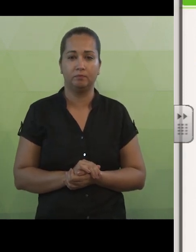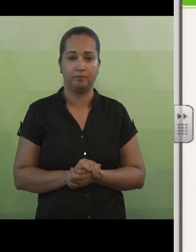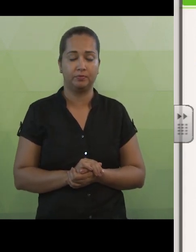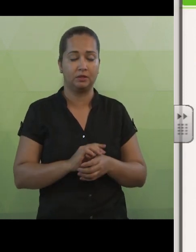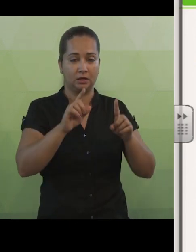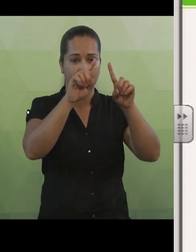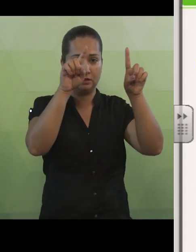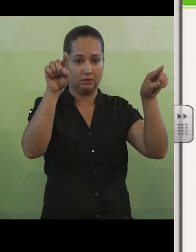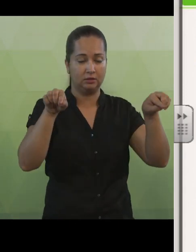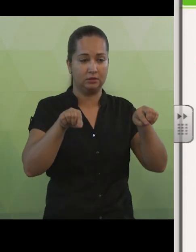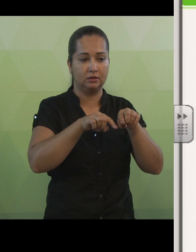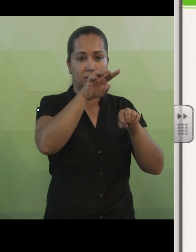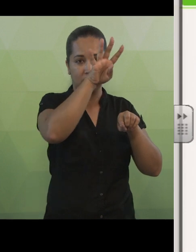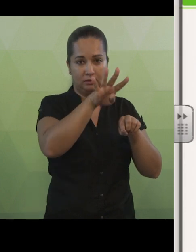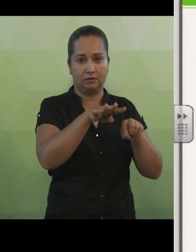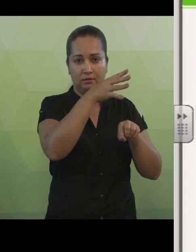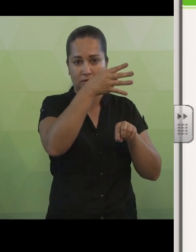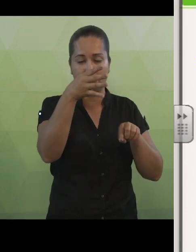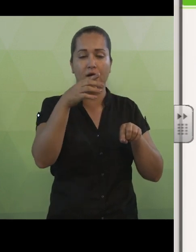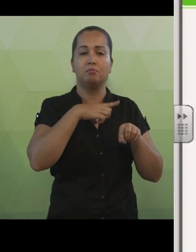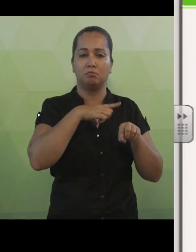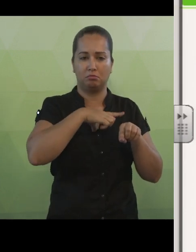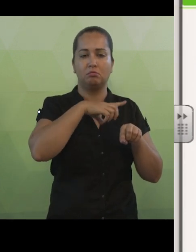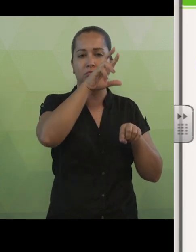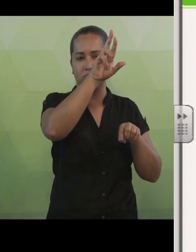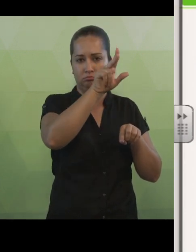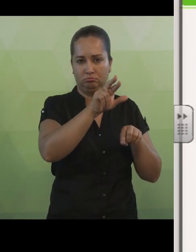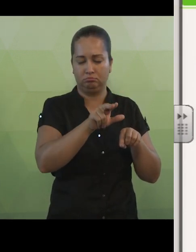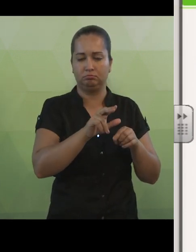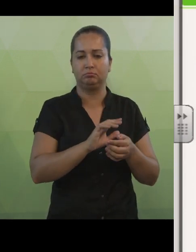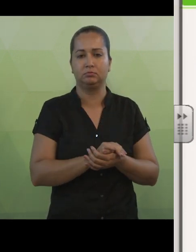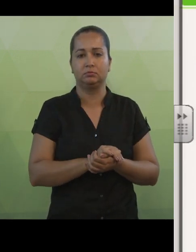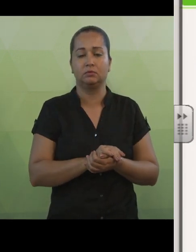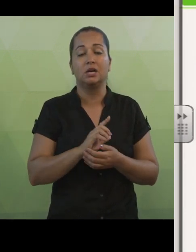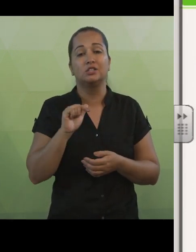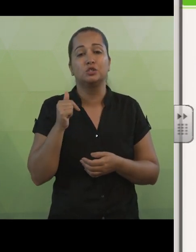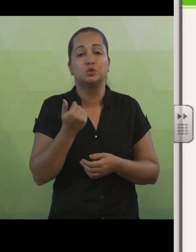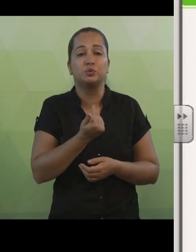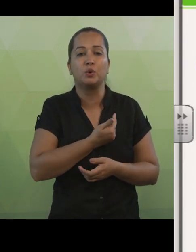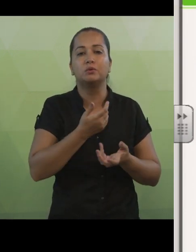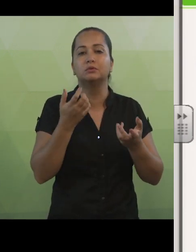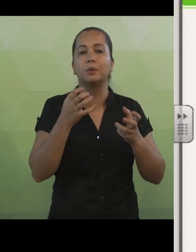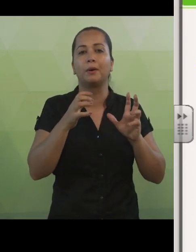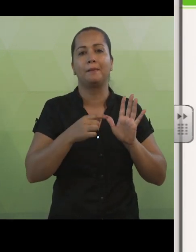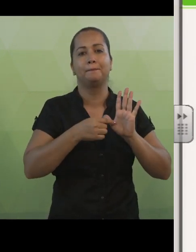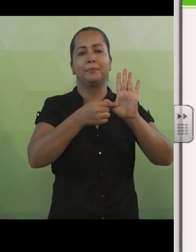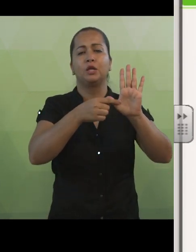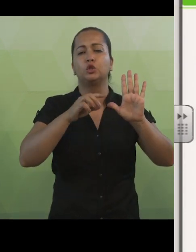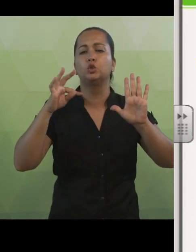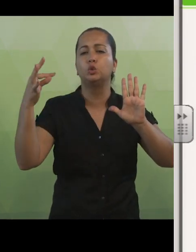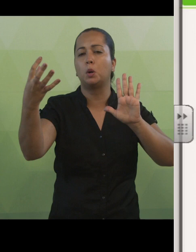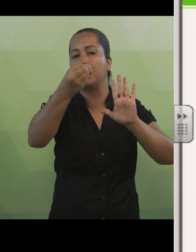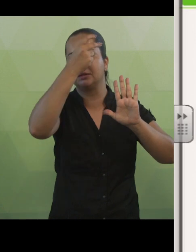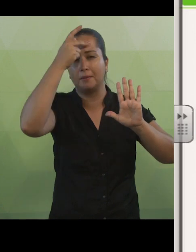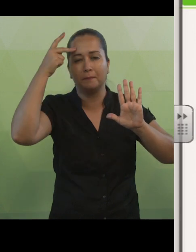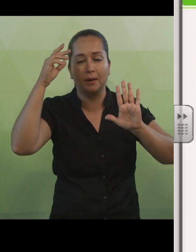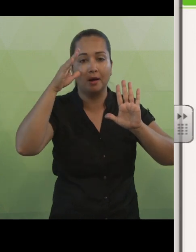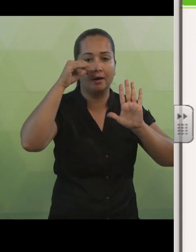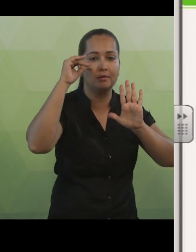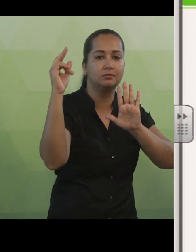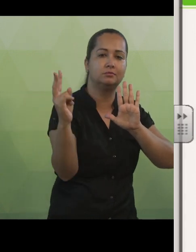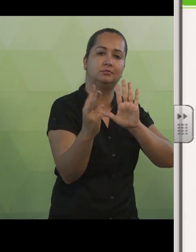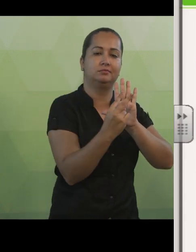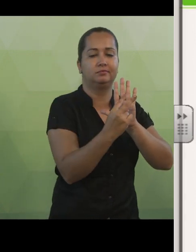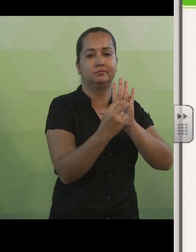Essa tabela tem todos esses dados, porém, nós não queremos exibir esses dados para todas as pessoas que vão